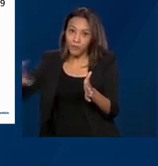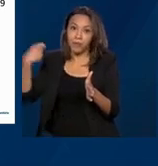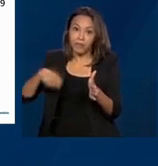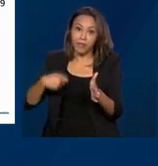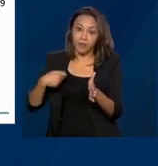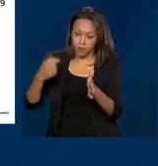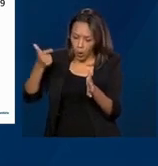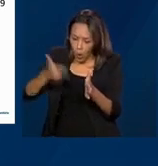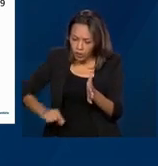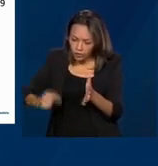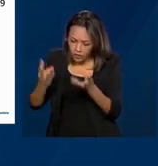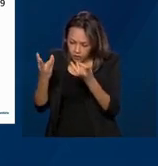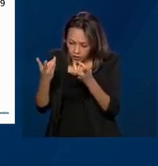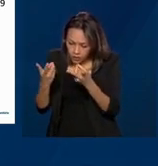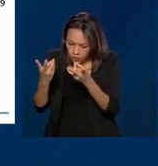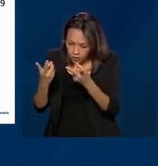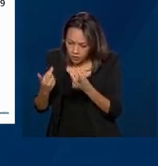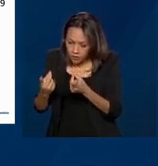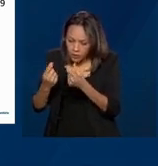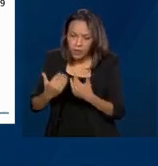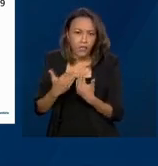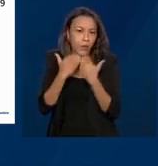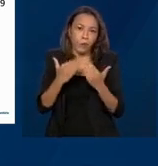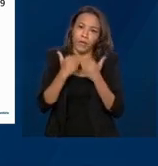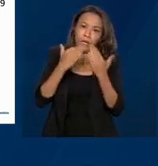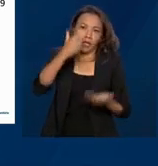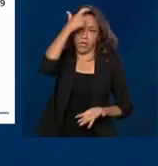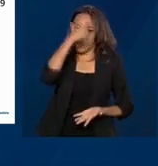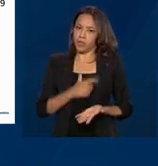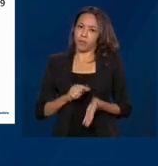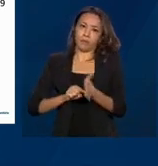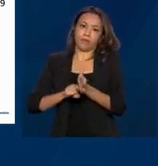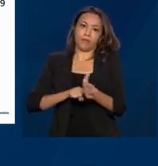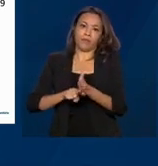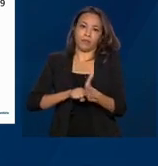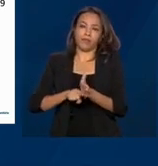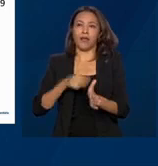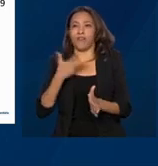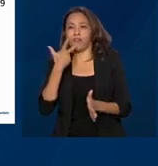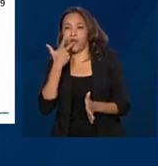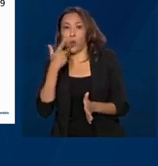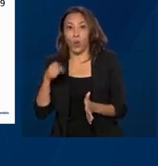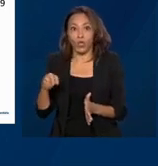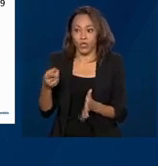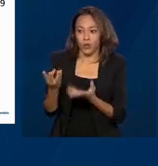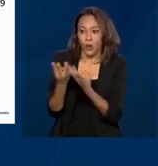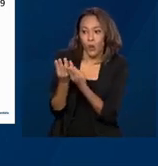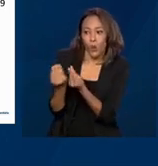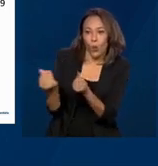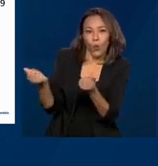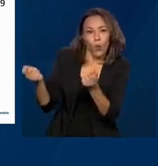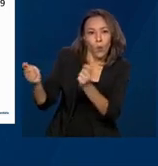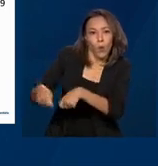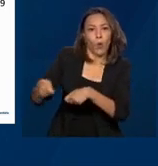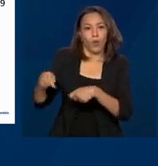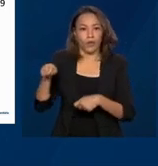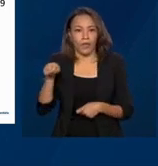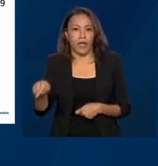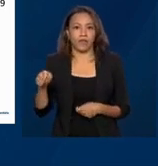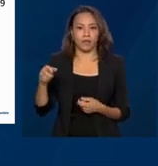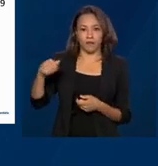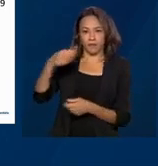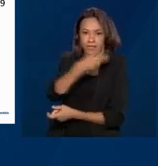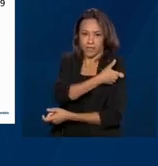recalcular, não basta o pesquisador dizer qual é a eficácia de uma vacina. Nós precisamos, nós como